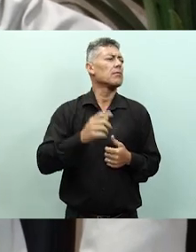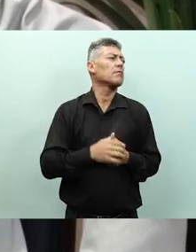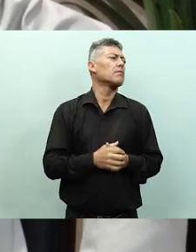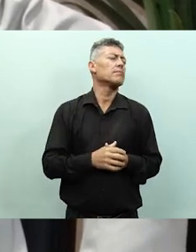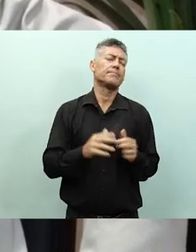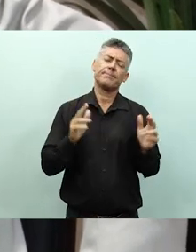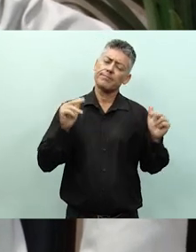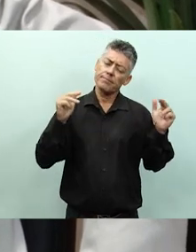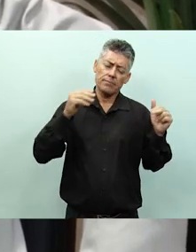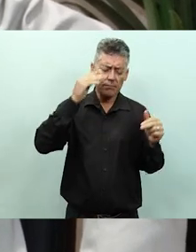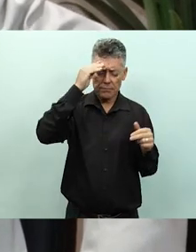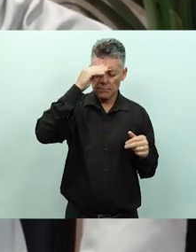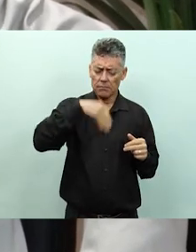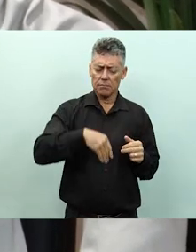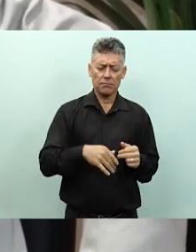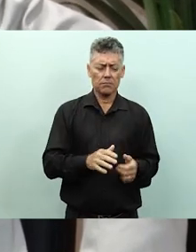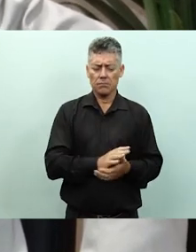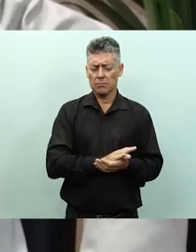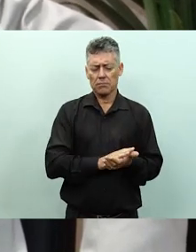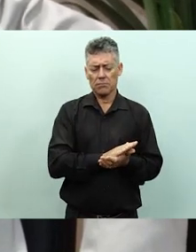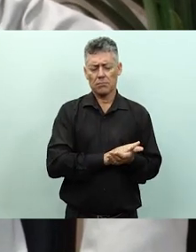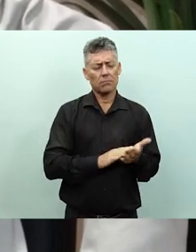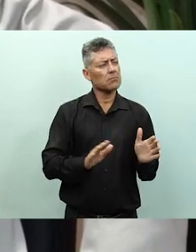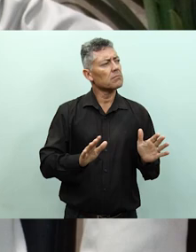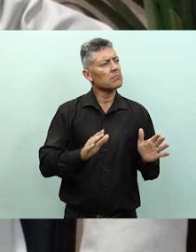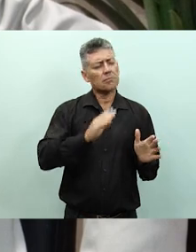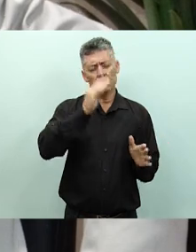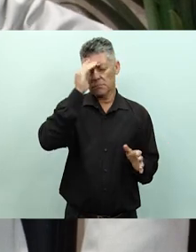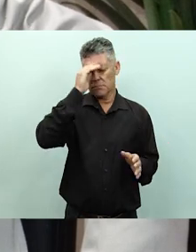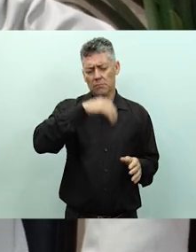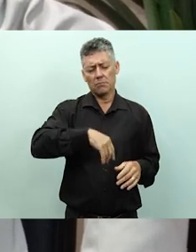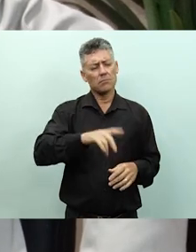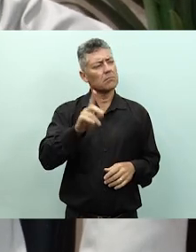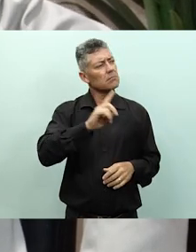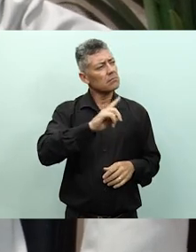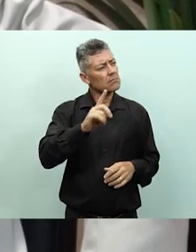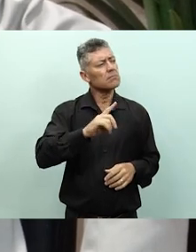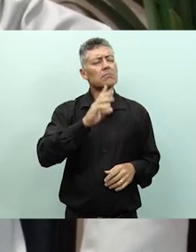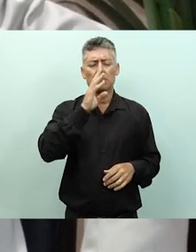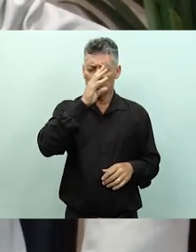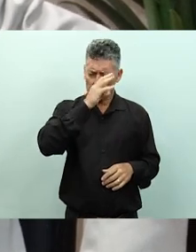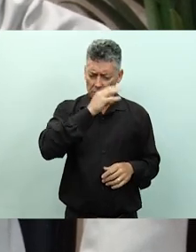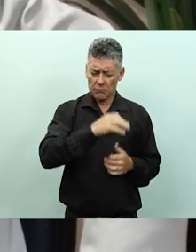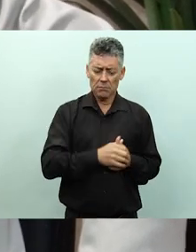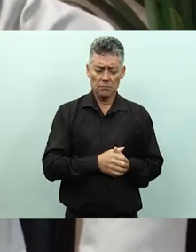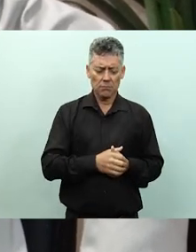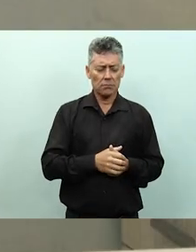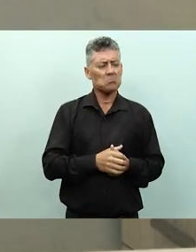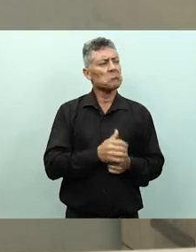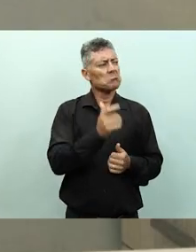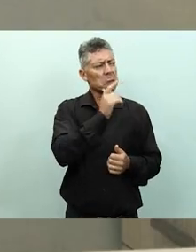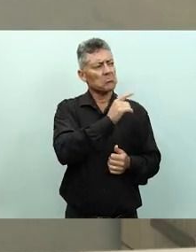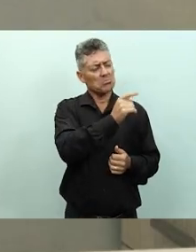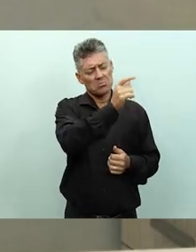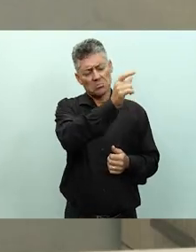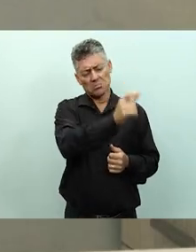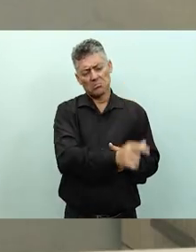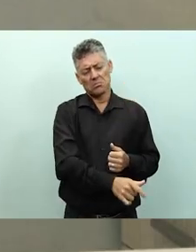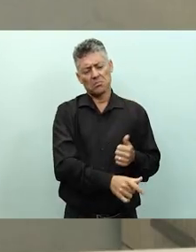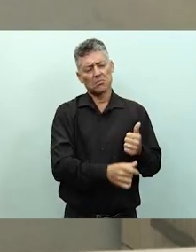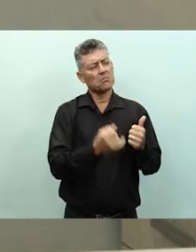não desistir, jamais desistir. Ela não desistia, ela persistia. Sem dúvida é